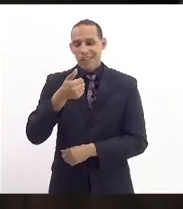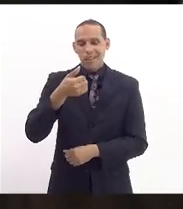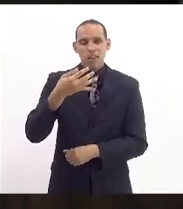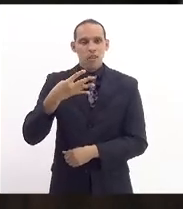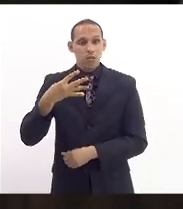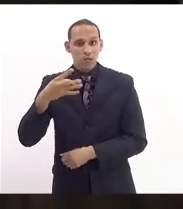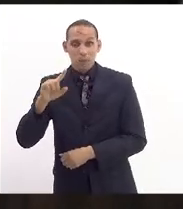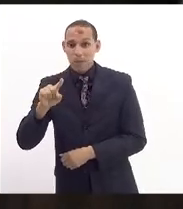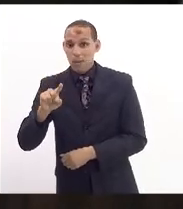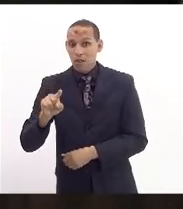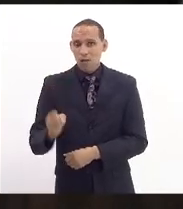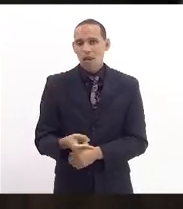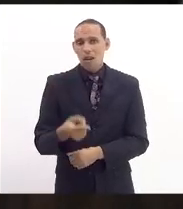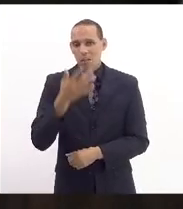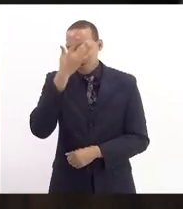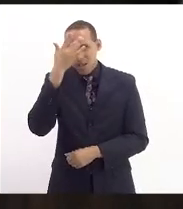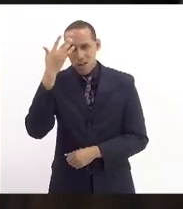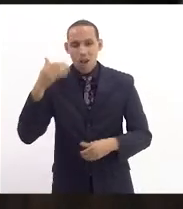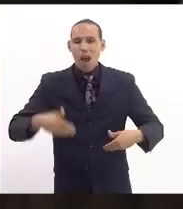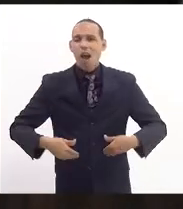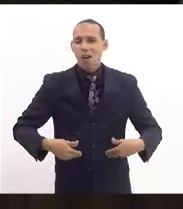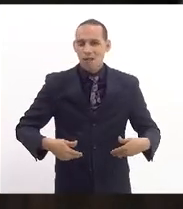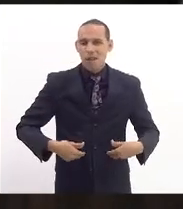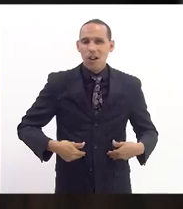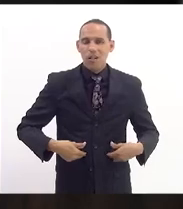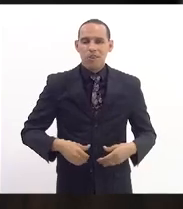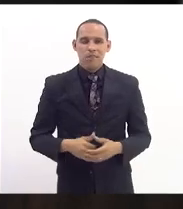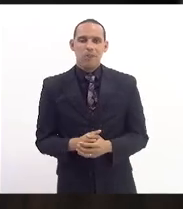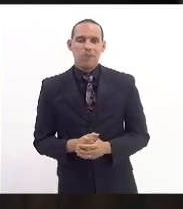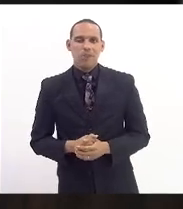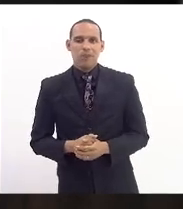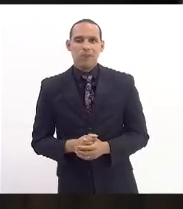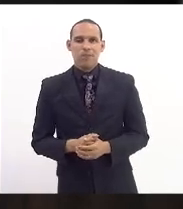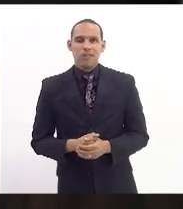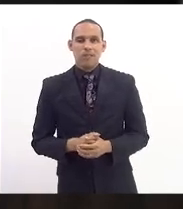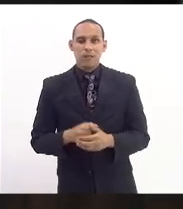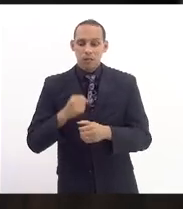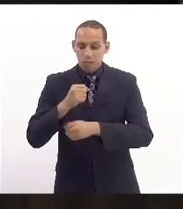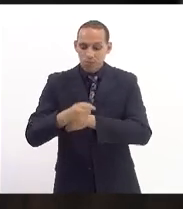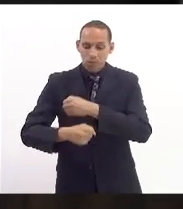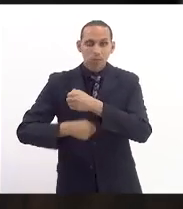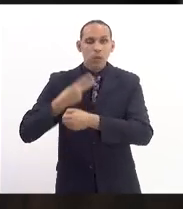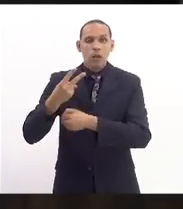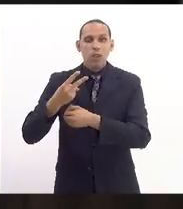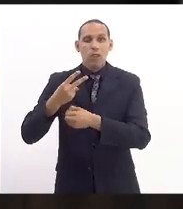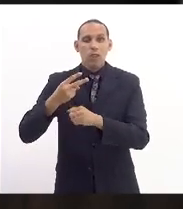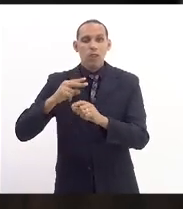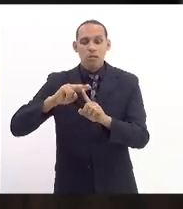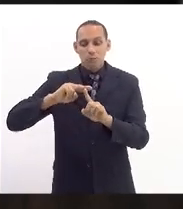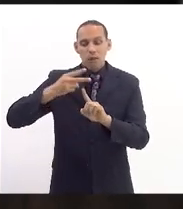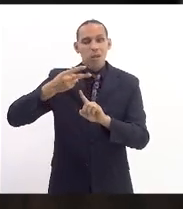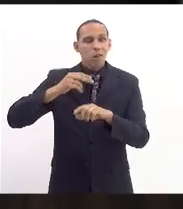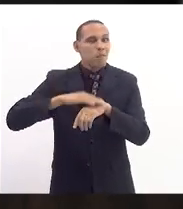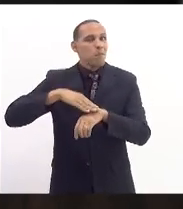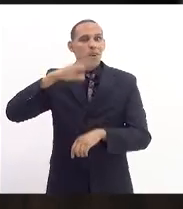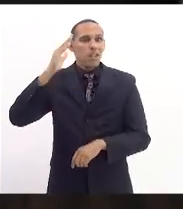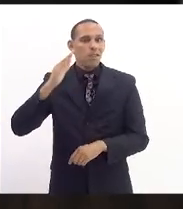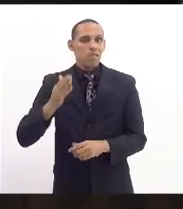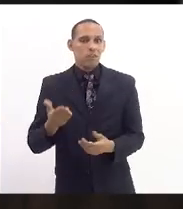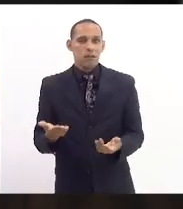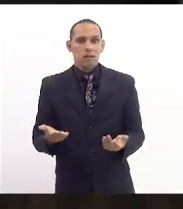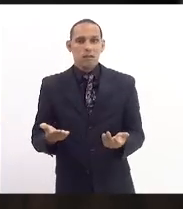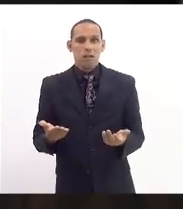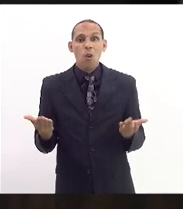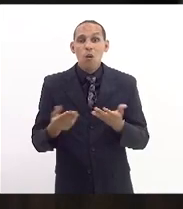milhões de brasileiros passando fome e em apenas dois anos esse número mais que dobrou